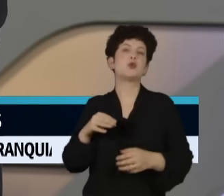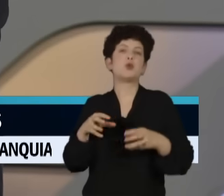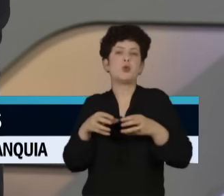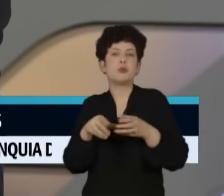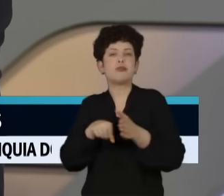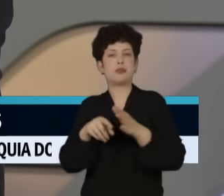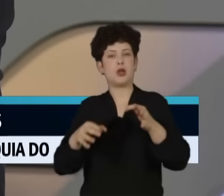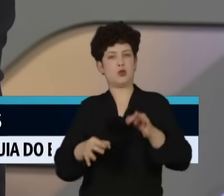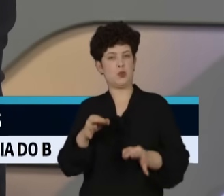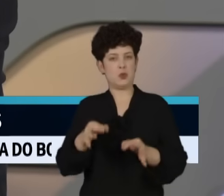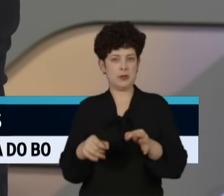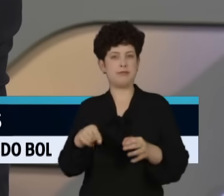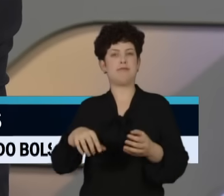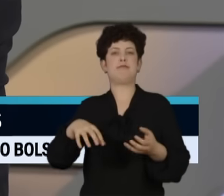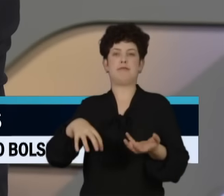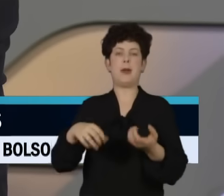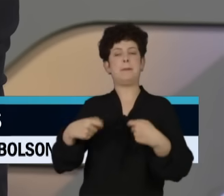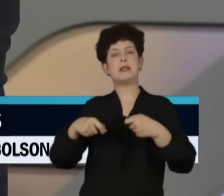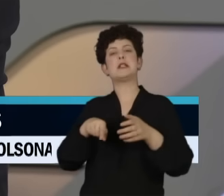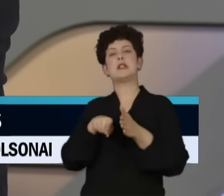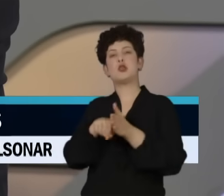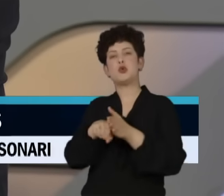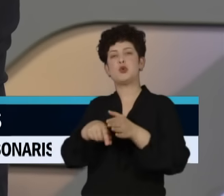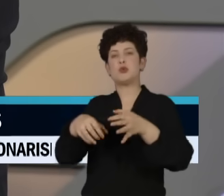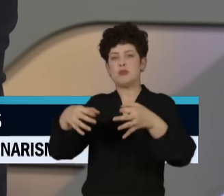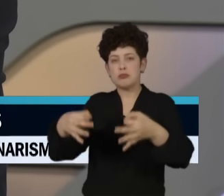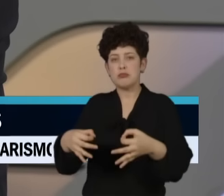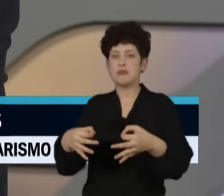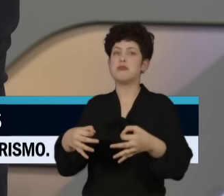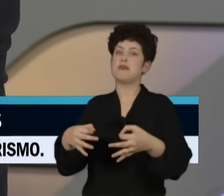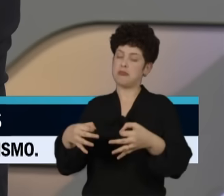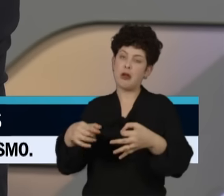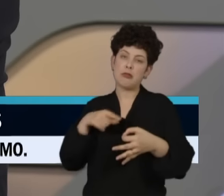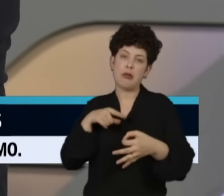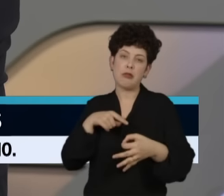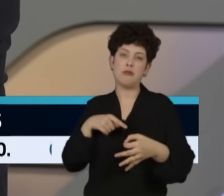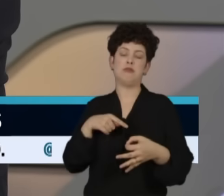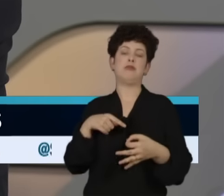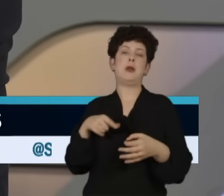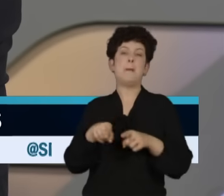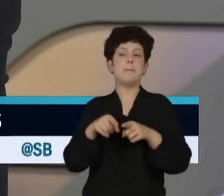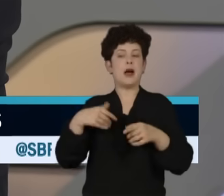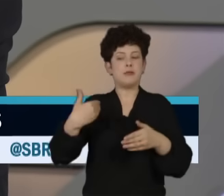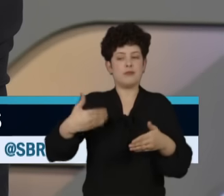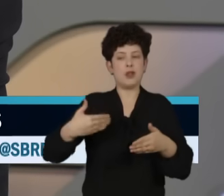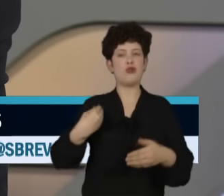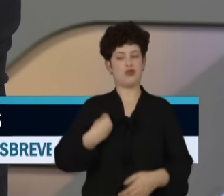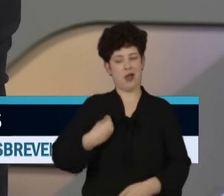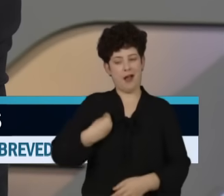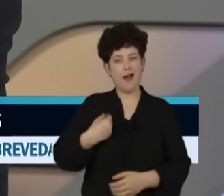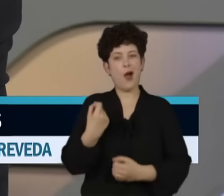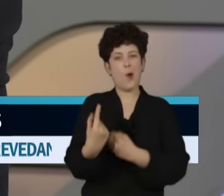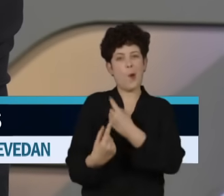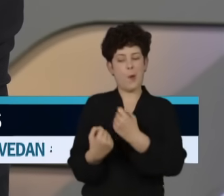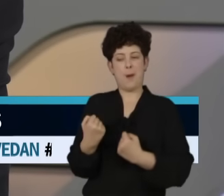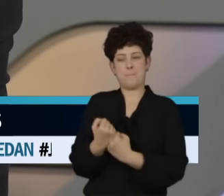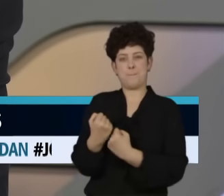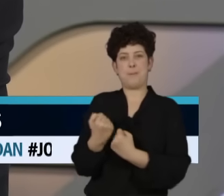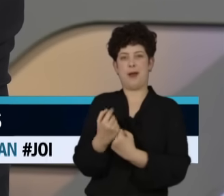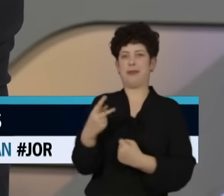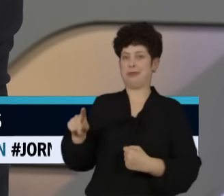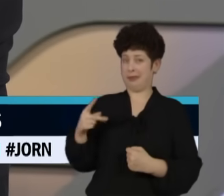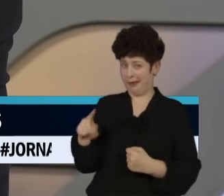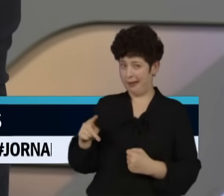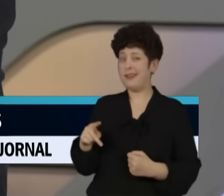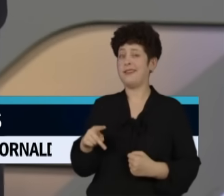poder, esse processo precisa ir paraa justiça para que isso aconteça, mas já tá acontecendo com alguns dos apoiadores dele, eh,